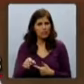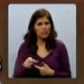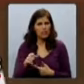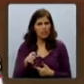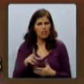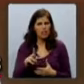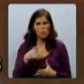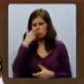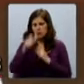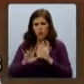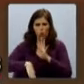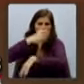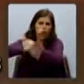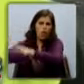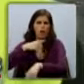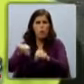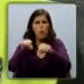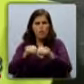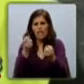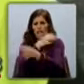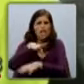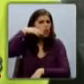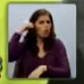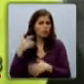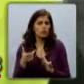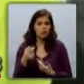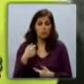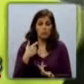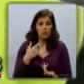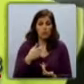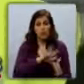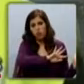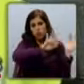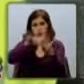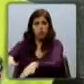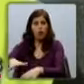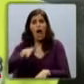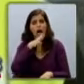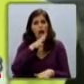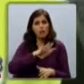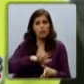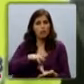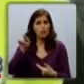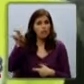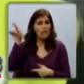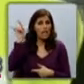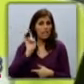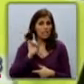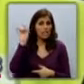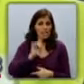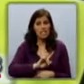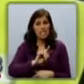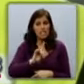mobílias, pessoas, crianças, adultos. 5 casas foram com a água. E agora, aí em cima, na zona alta, há bem pouco